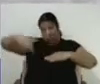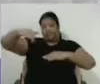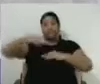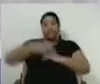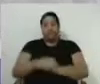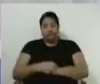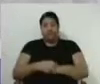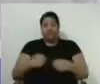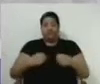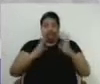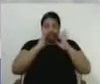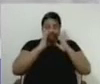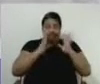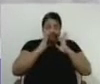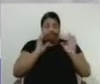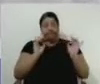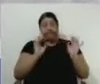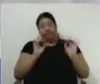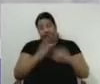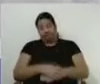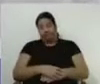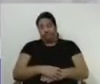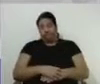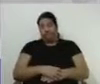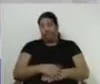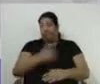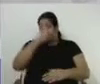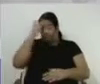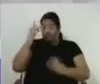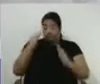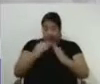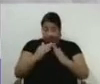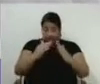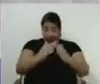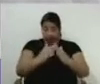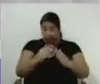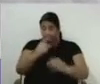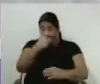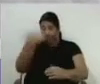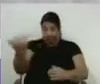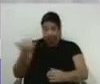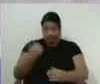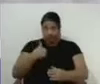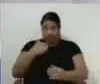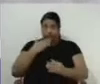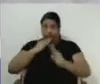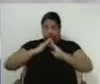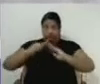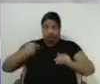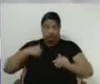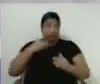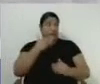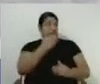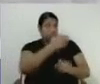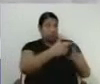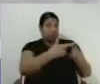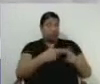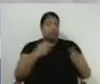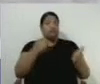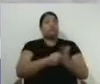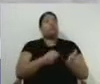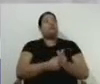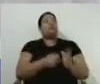Então, os moradores que me pediram, está aqui o requerimento, a explicação. A gente vai cobrar junto ao prefeito, ao